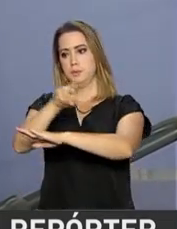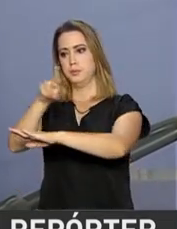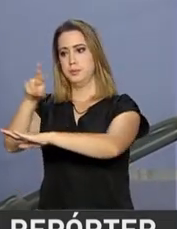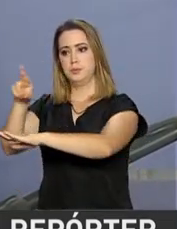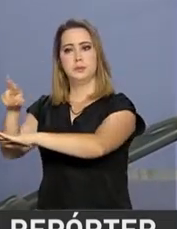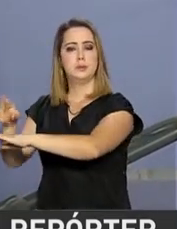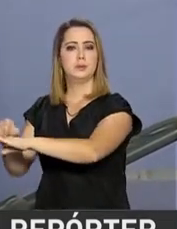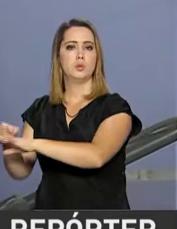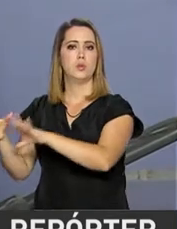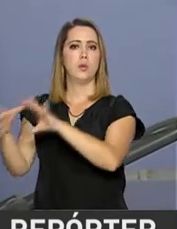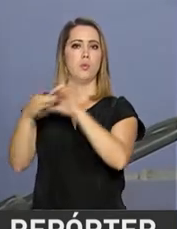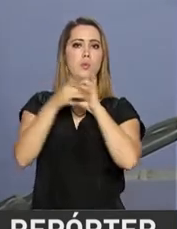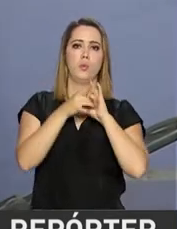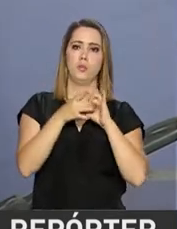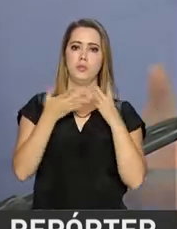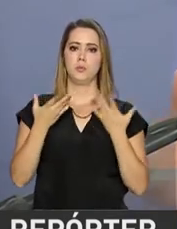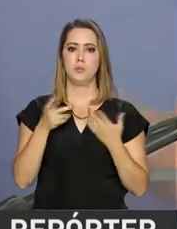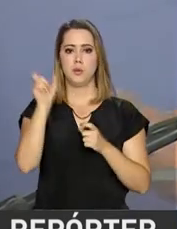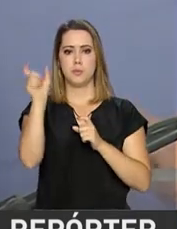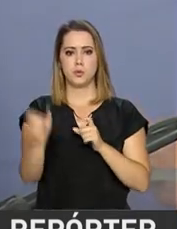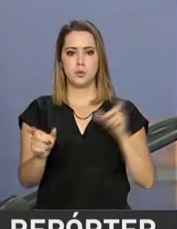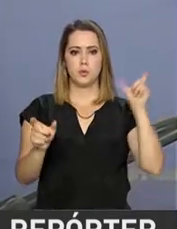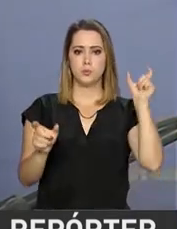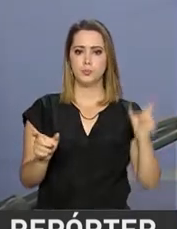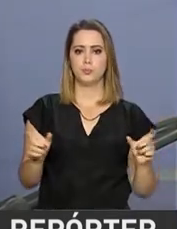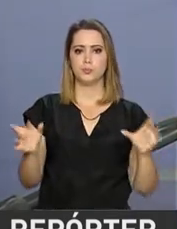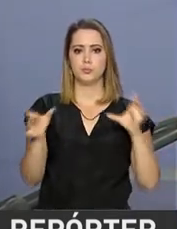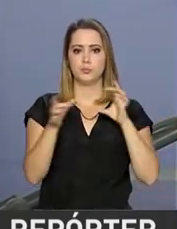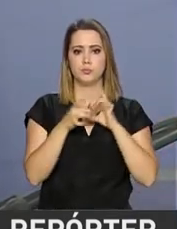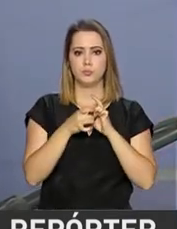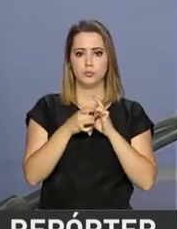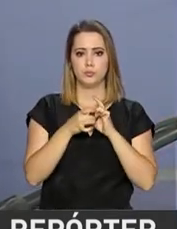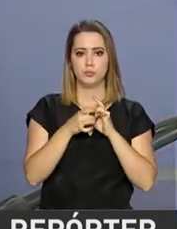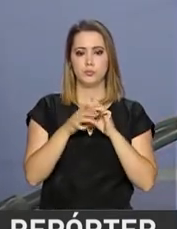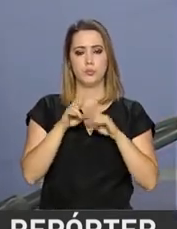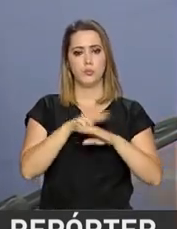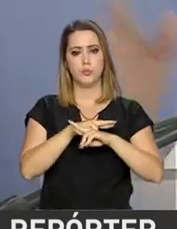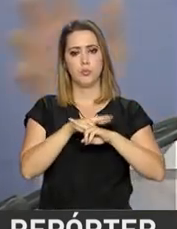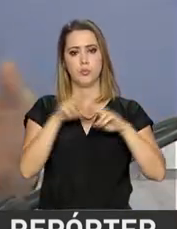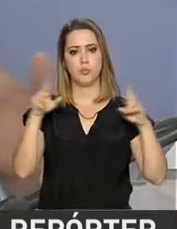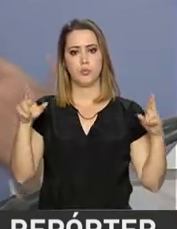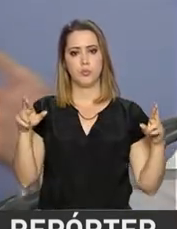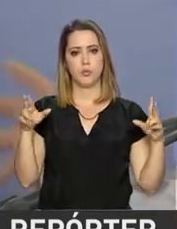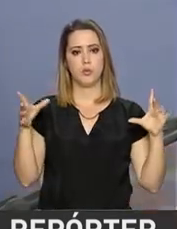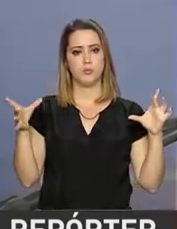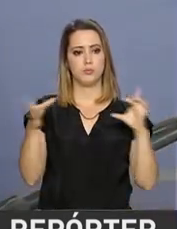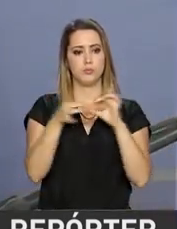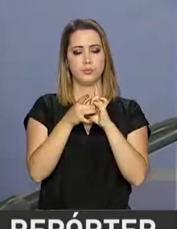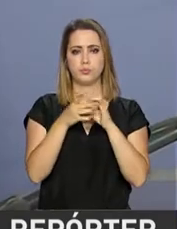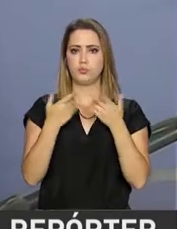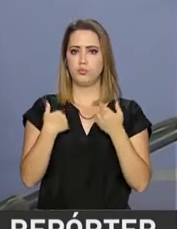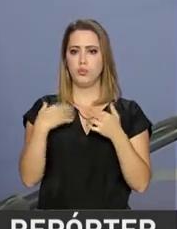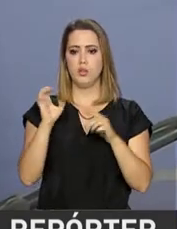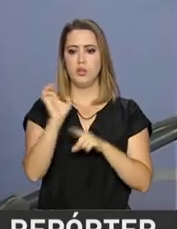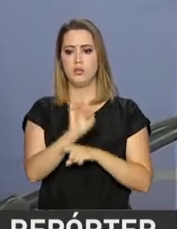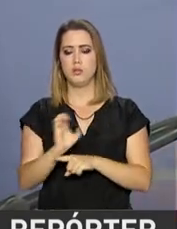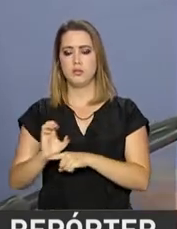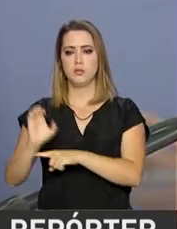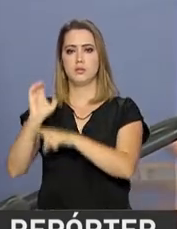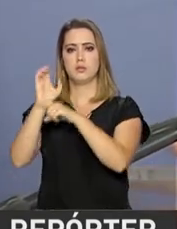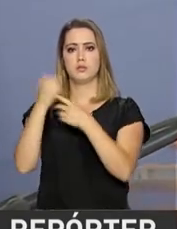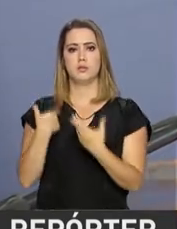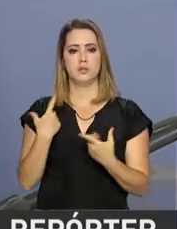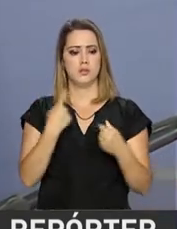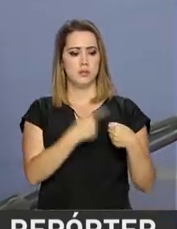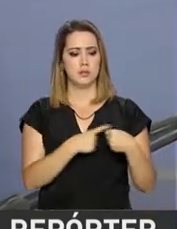de ligação à ponte entre pessoas aponta entre estados a ponte entre